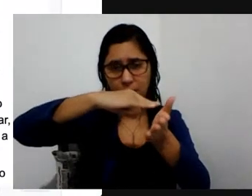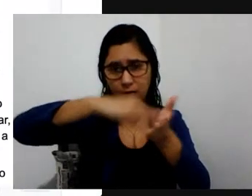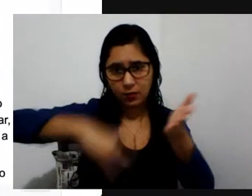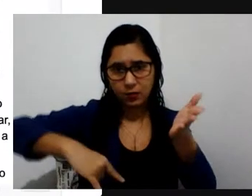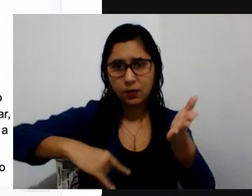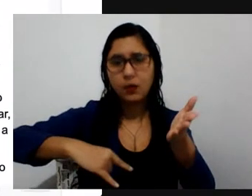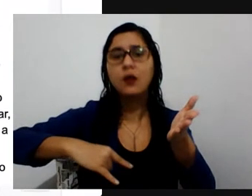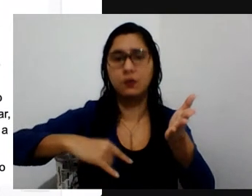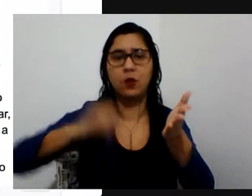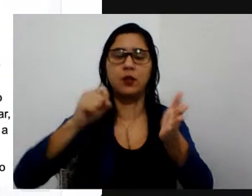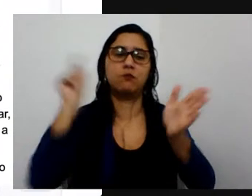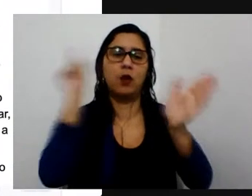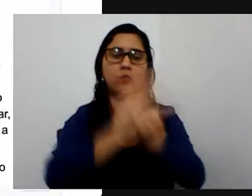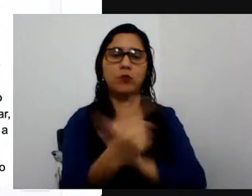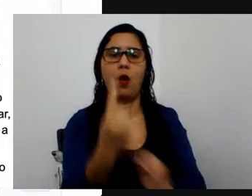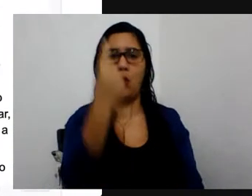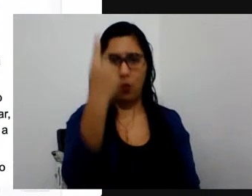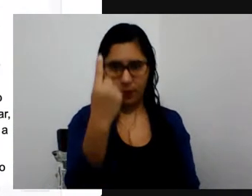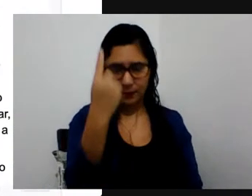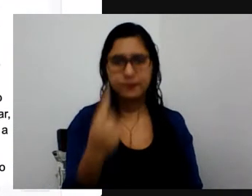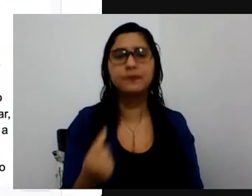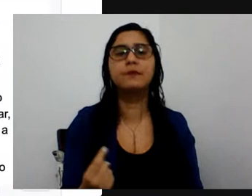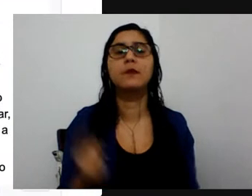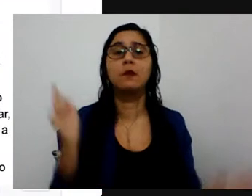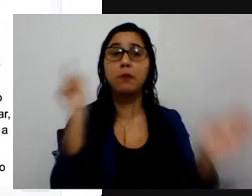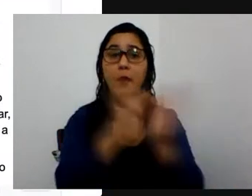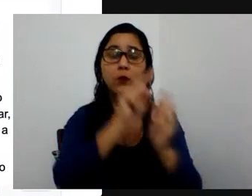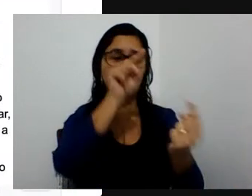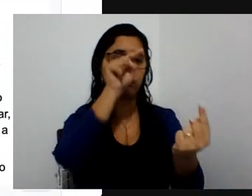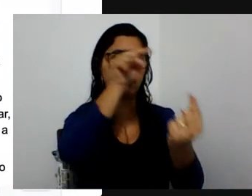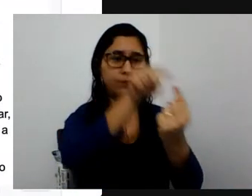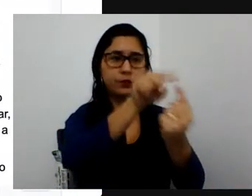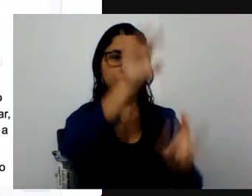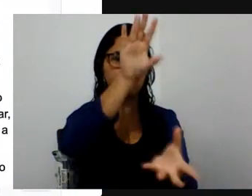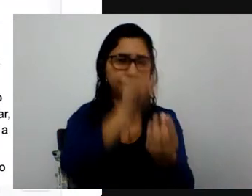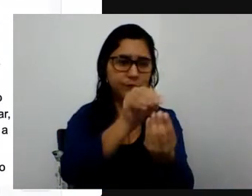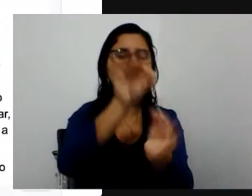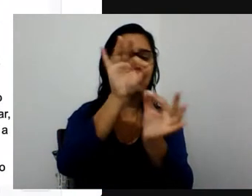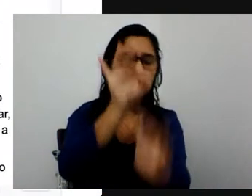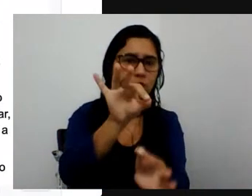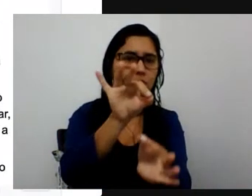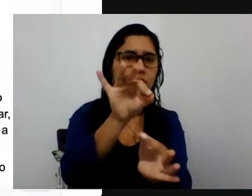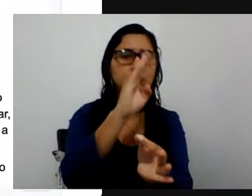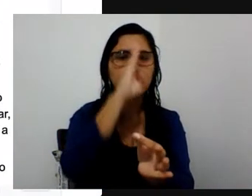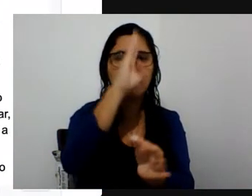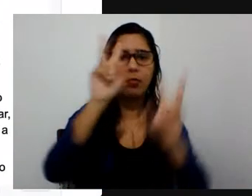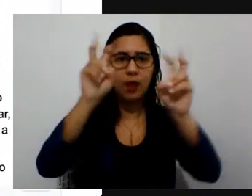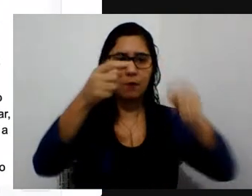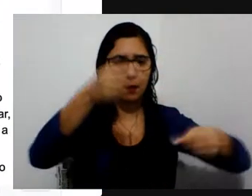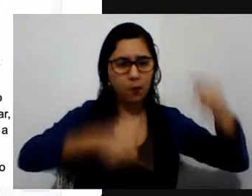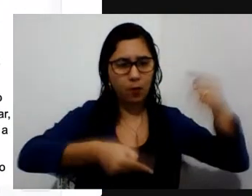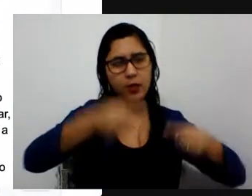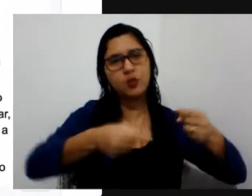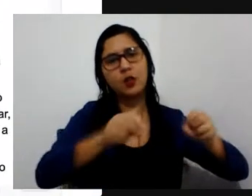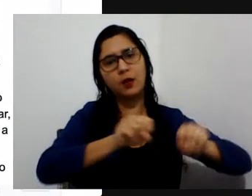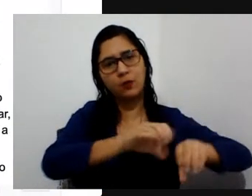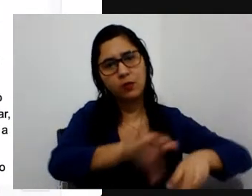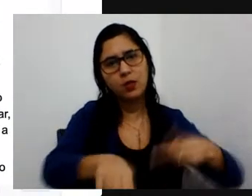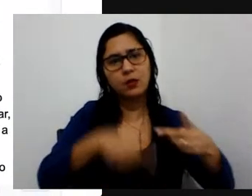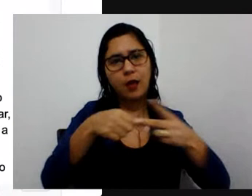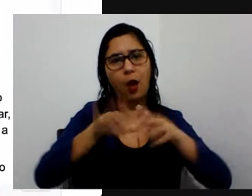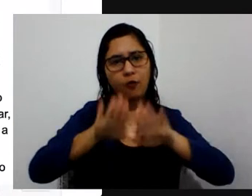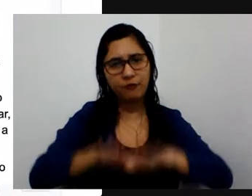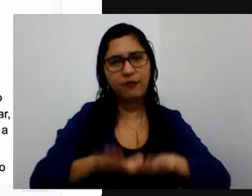problema. A pergunta deverá ser objetiva, concisa, preferencialmente nos temas políticas educacionais, permanência